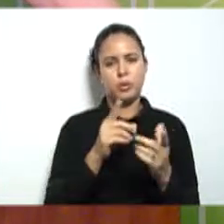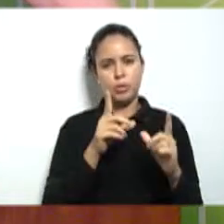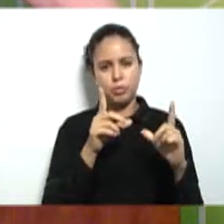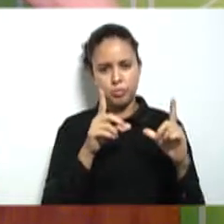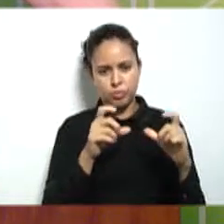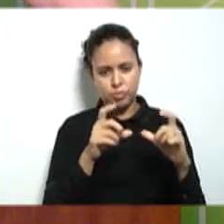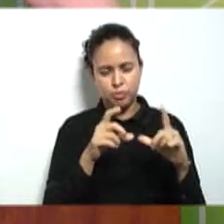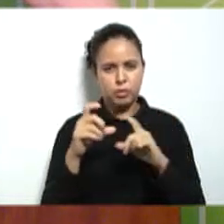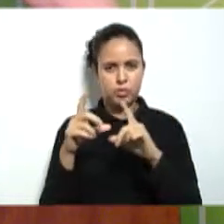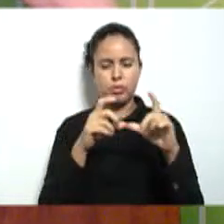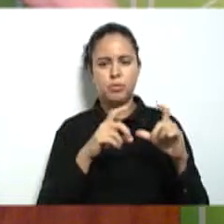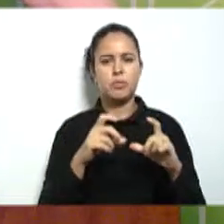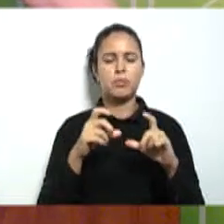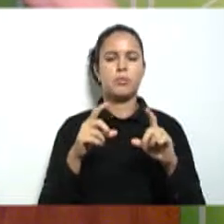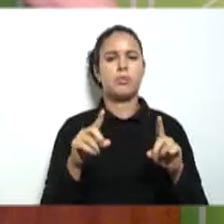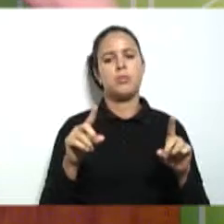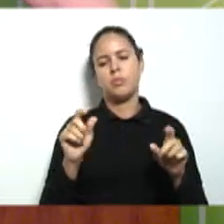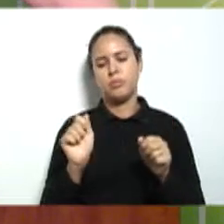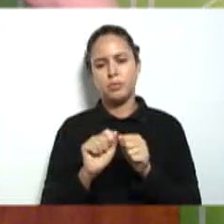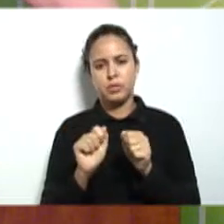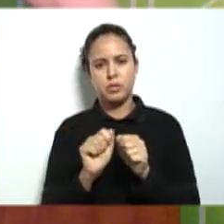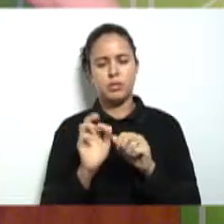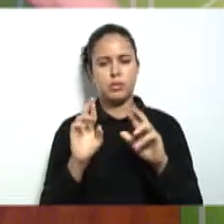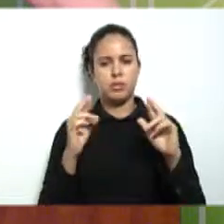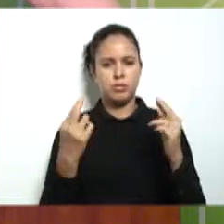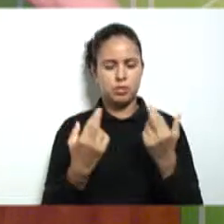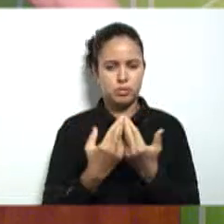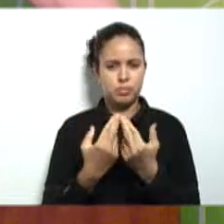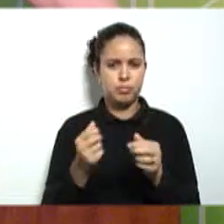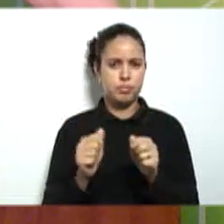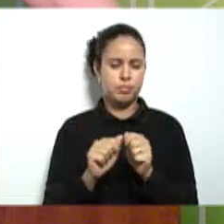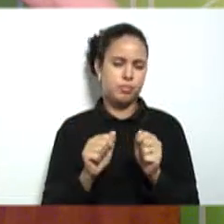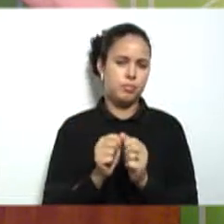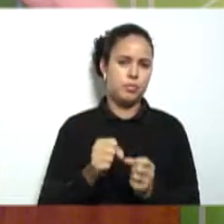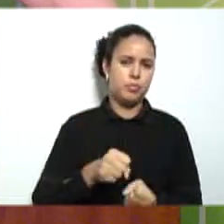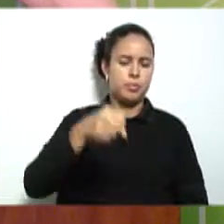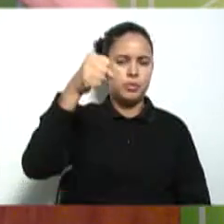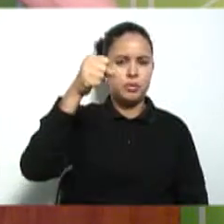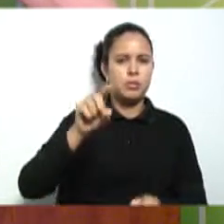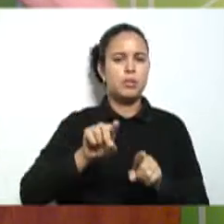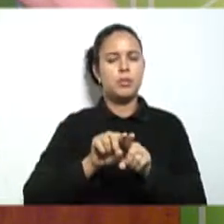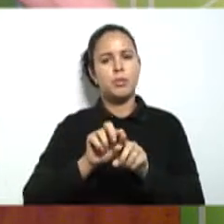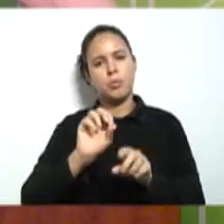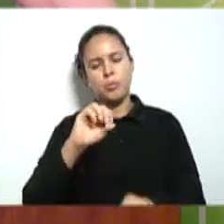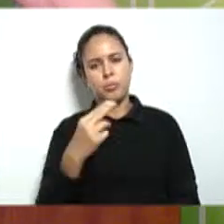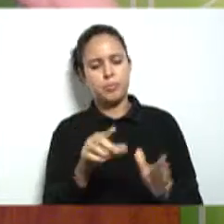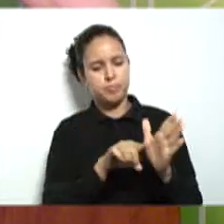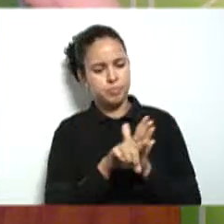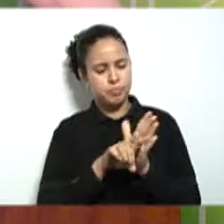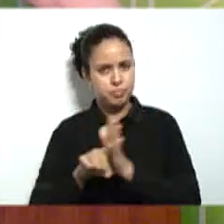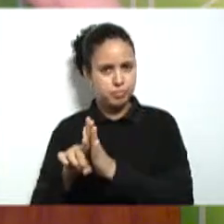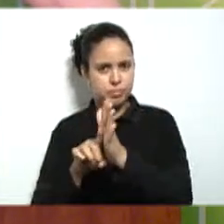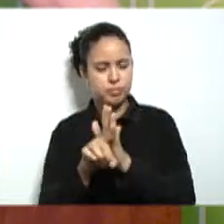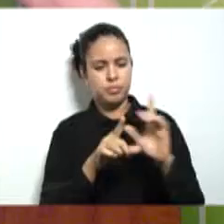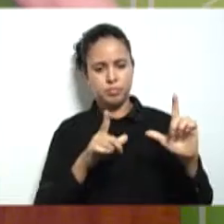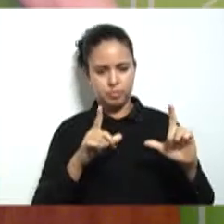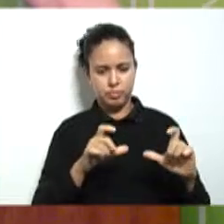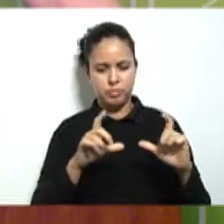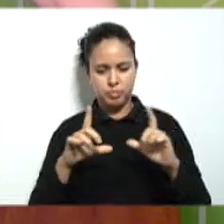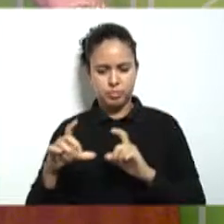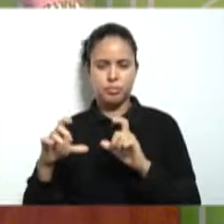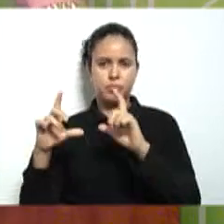que vocês vão fazer de vocês reunidos para fazer o banner ou de vocês fazendo a pesquisa. Se vocês quiserem ir registrando tudo isso e